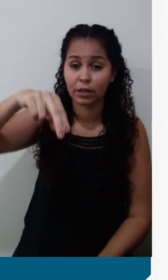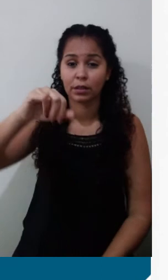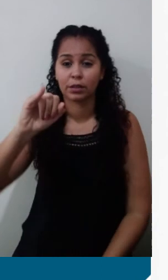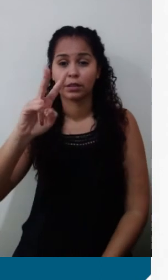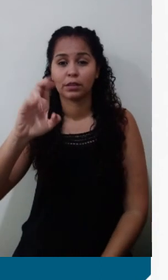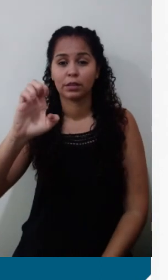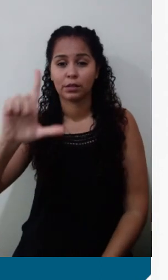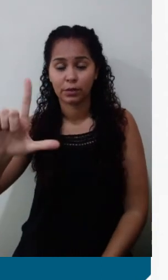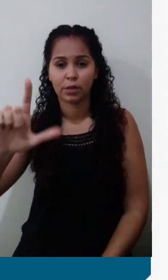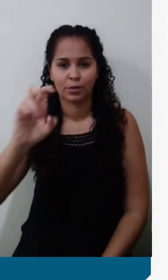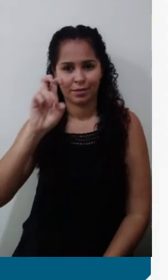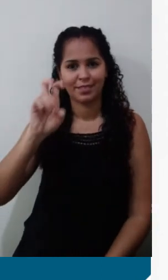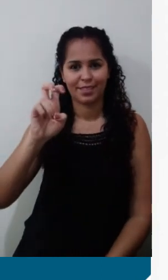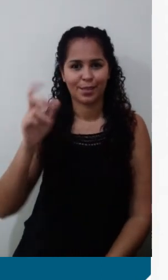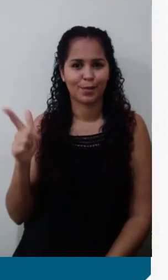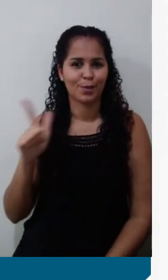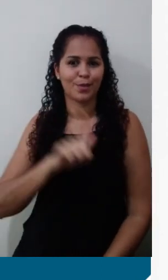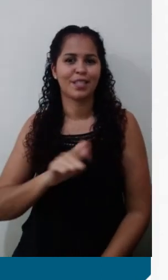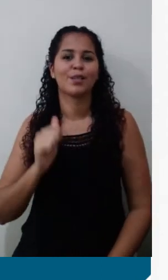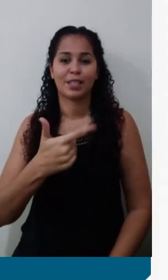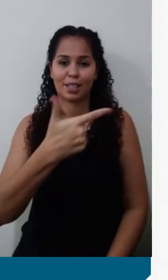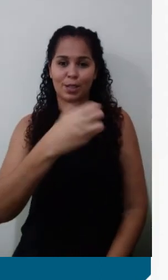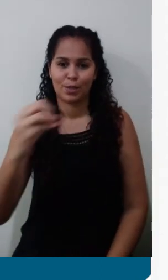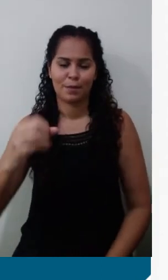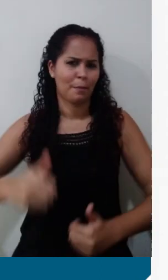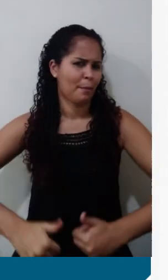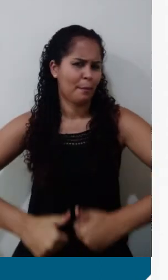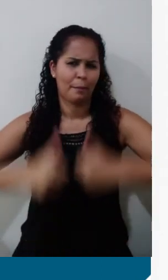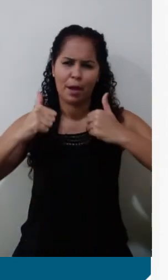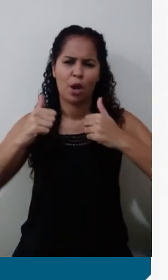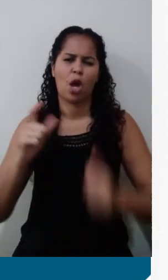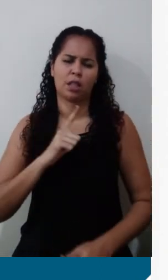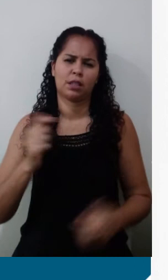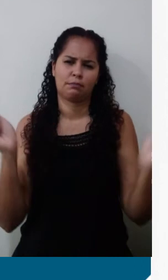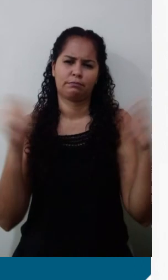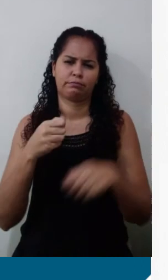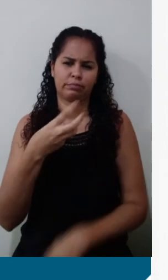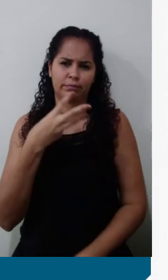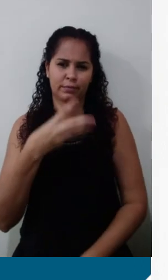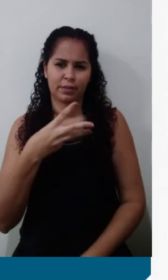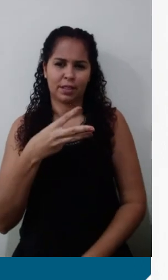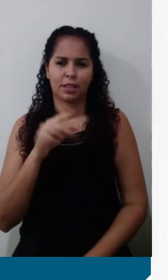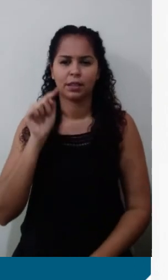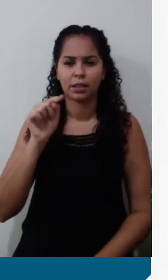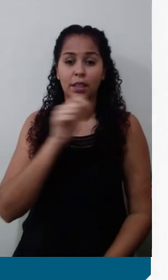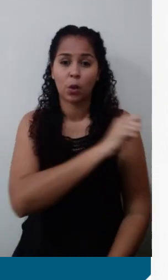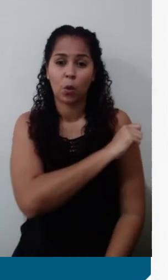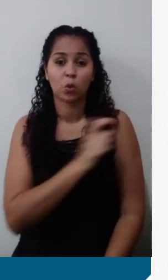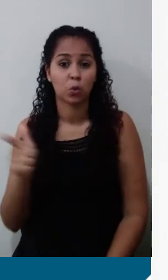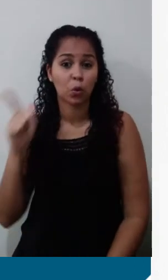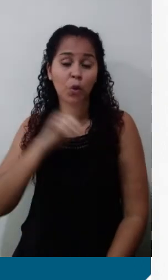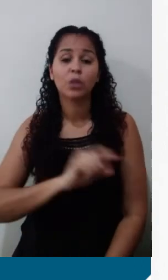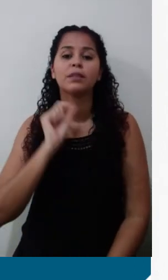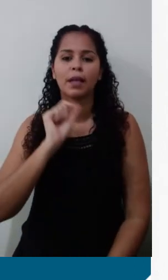que corresponde aos 200 pontos, é o gabarito, né, é a melhor pontuação dentro da competência 3, e, nesse